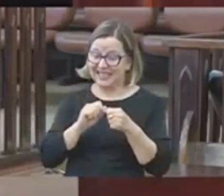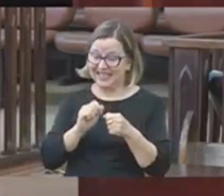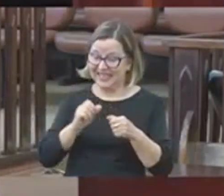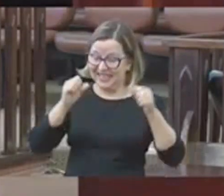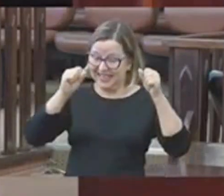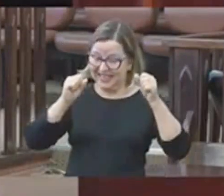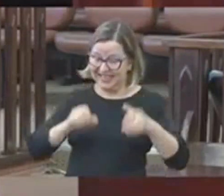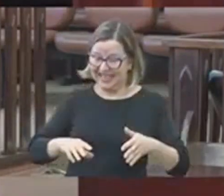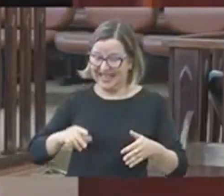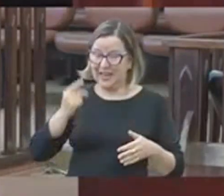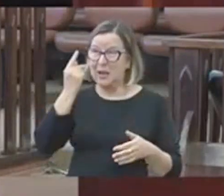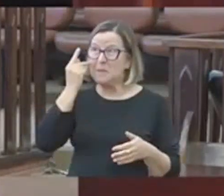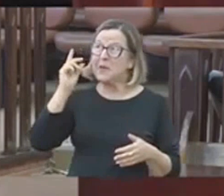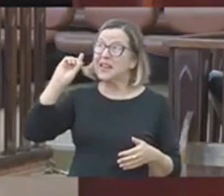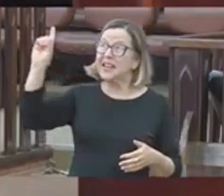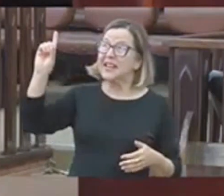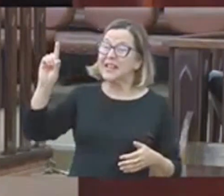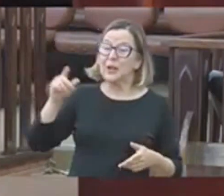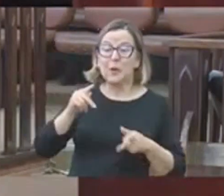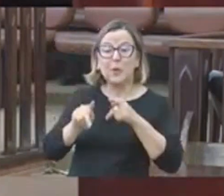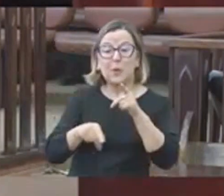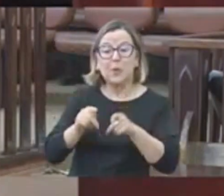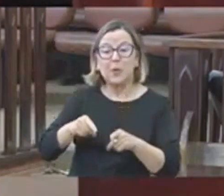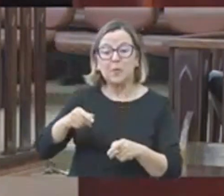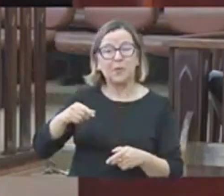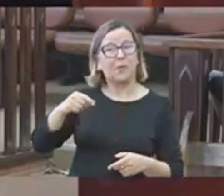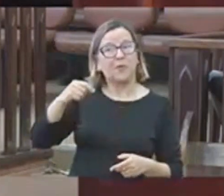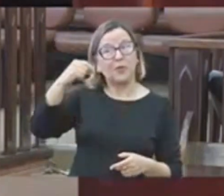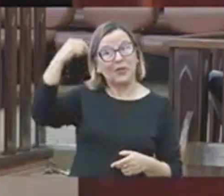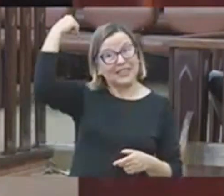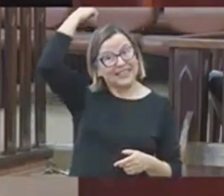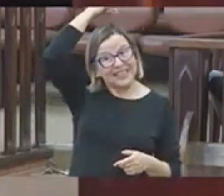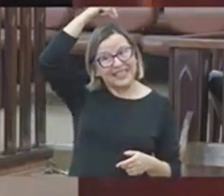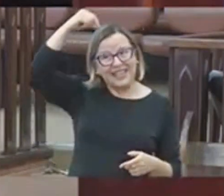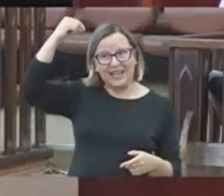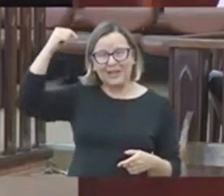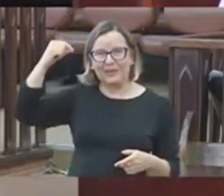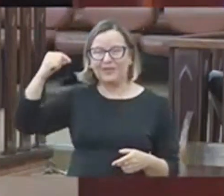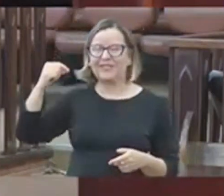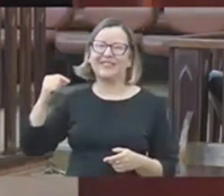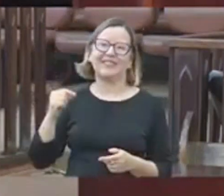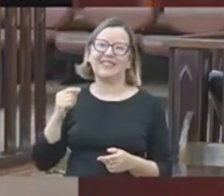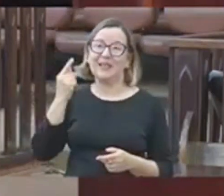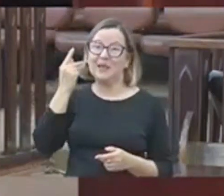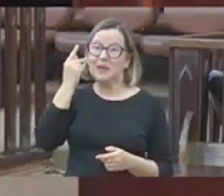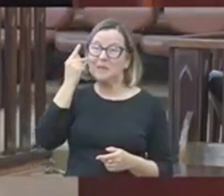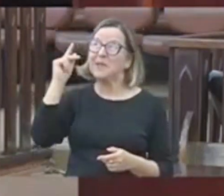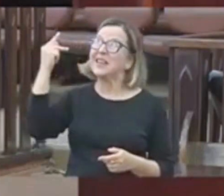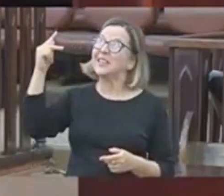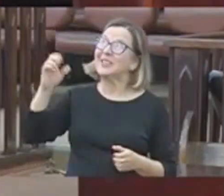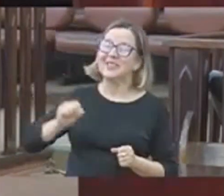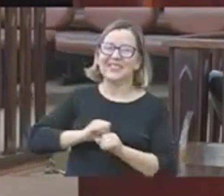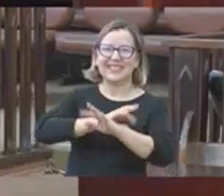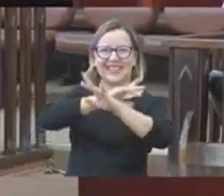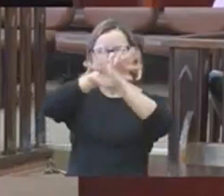povo santo para ele. Um povo santo para a sua glória.